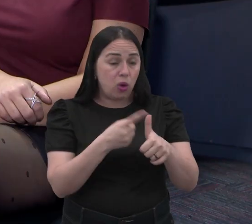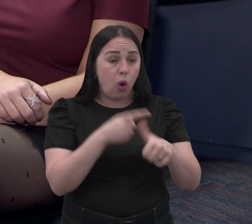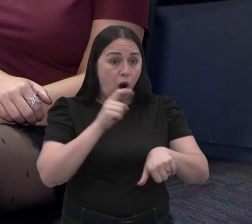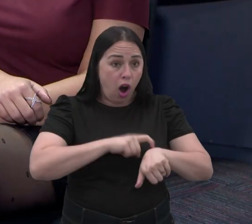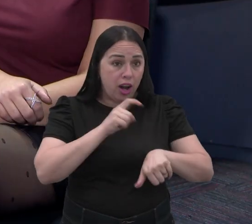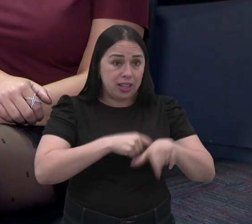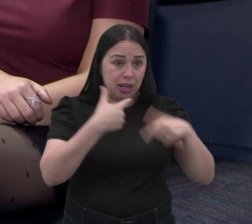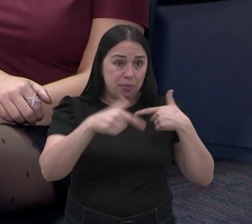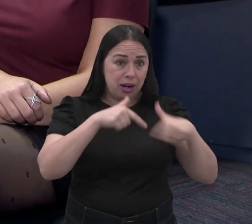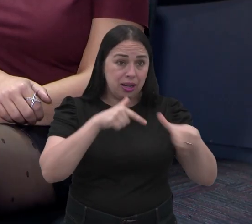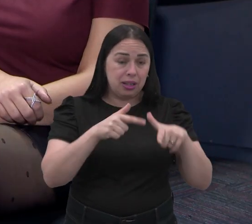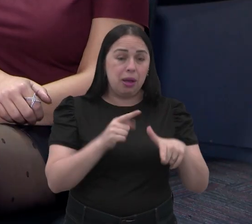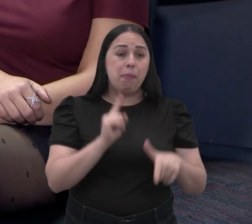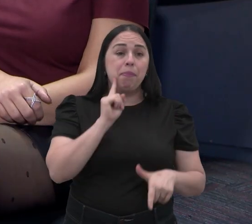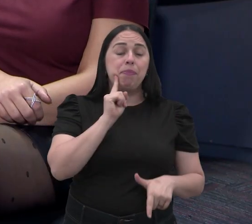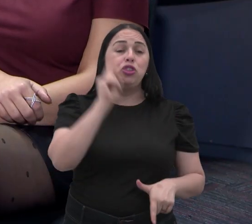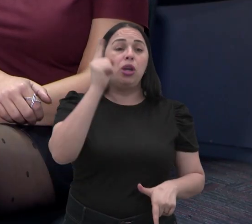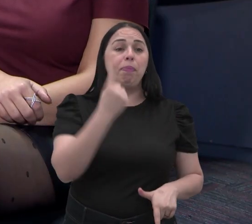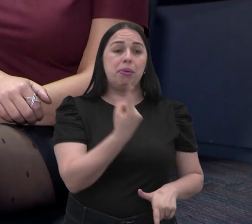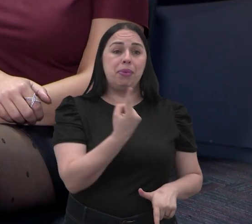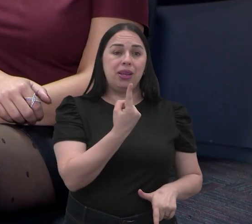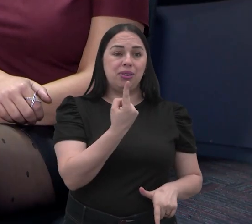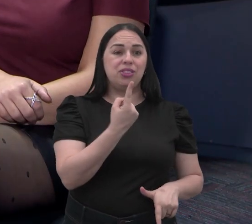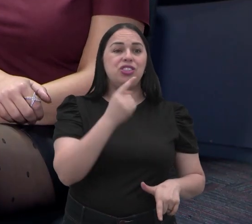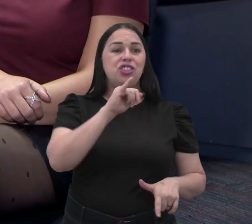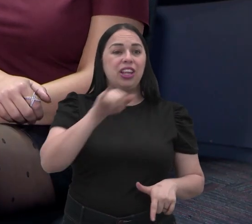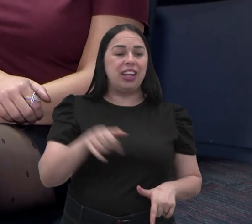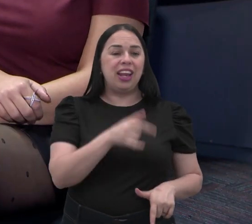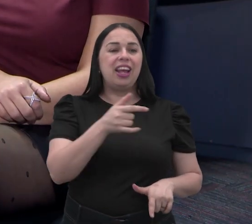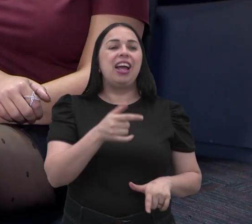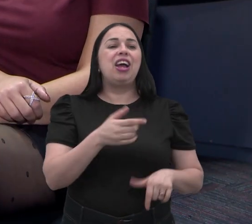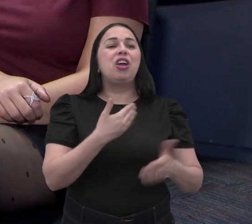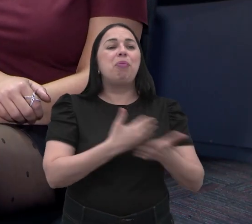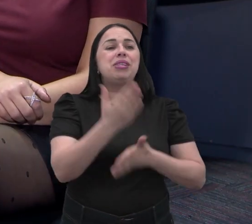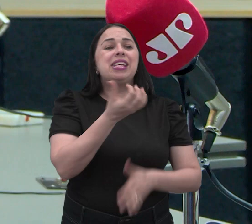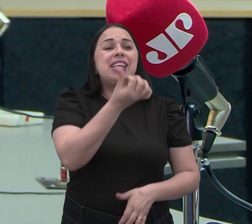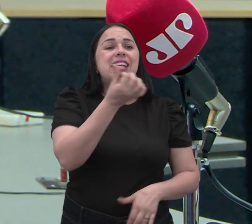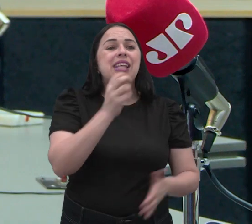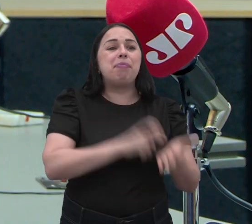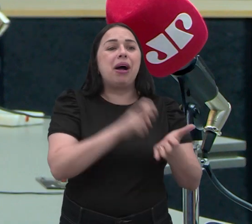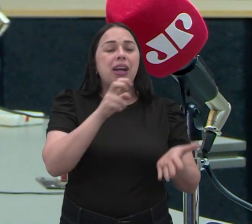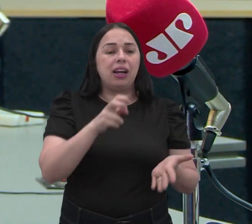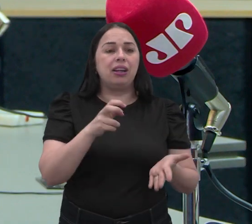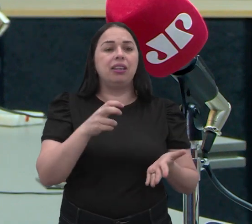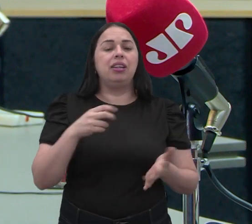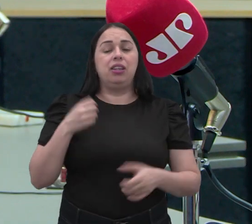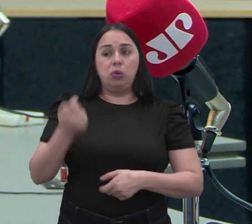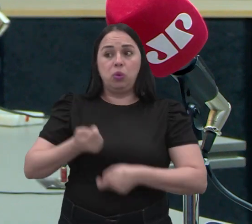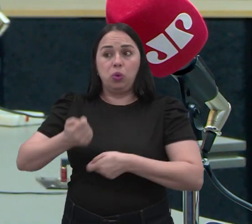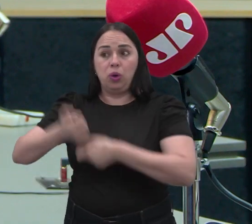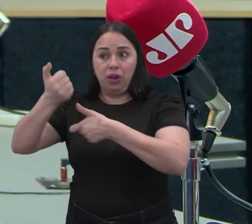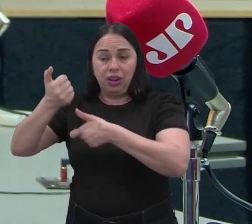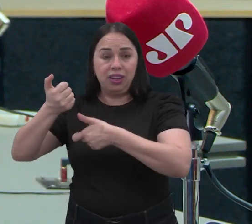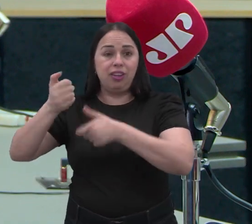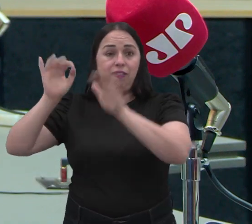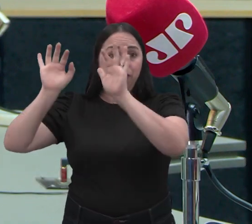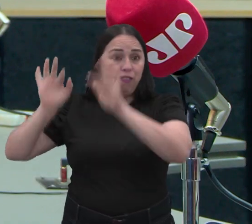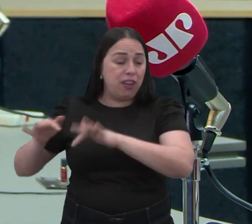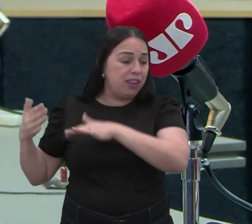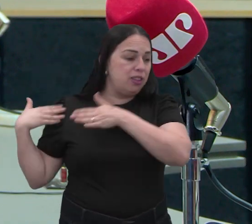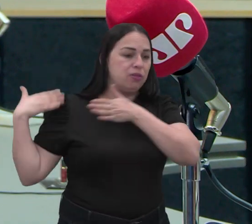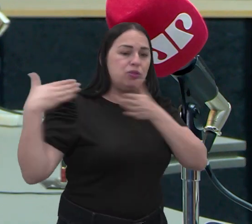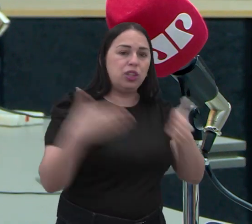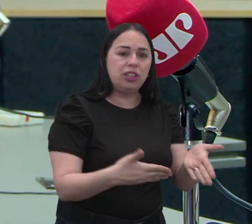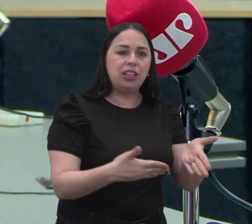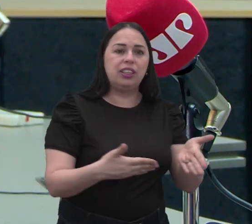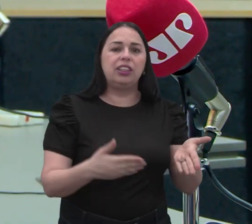horário na Rádio Cidade de São Paulo foi um dia 1º de janeiro às 6 horas da manhã. Eu passei o Réveillon lá dentro da rádio, porque eu tive que ir dia